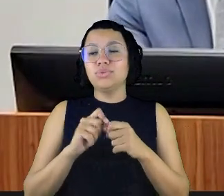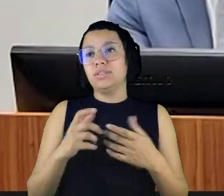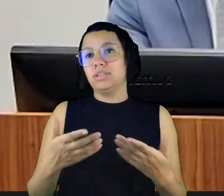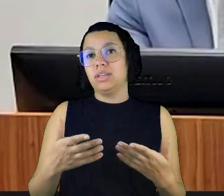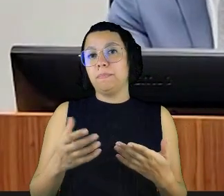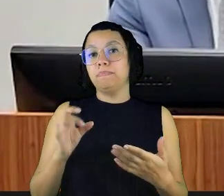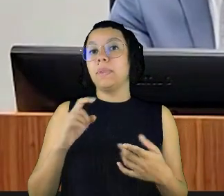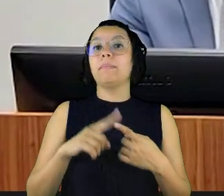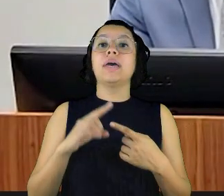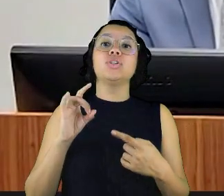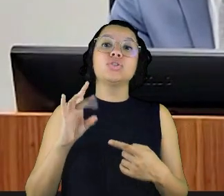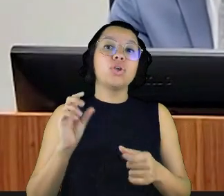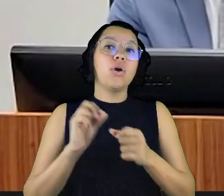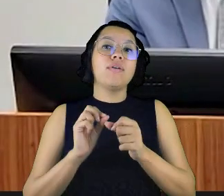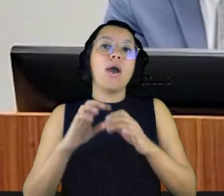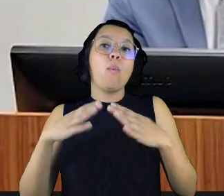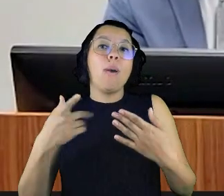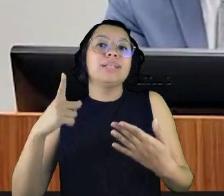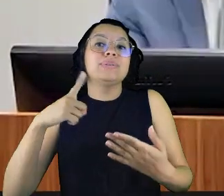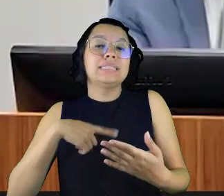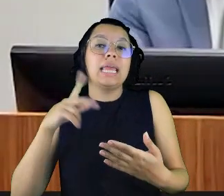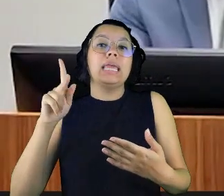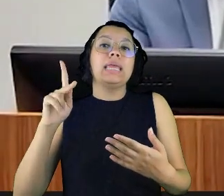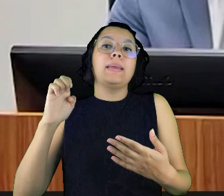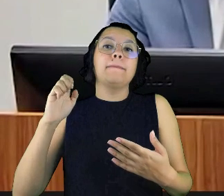penhora, inclusive fruto de nomeação